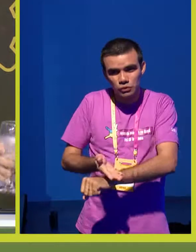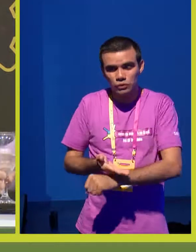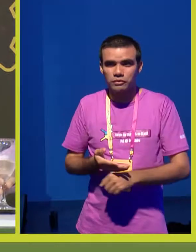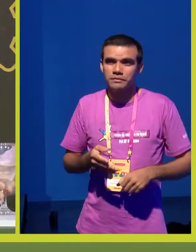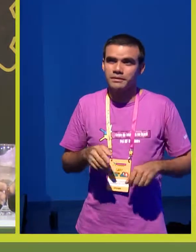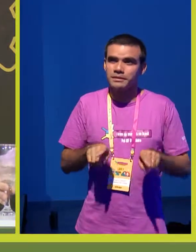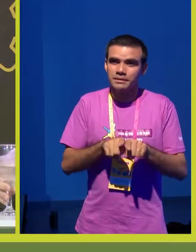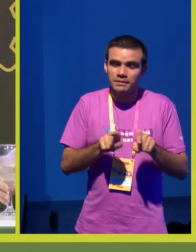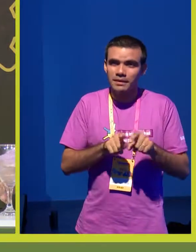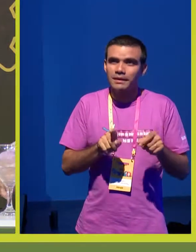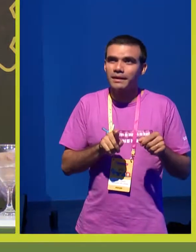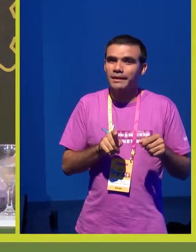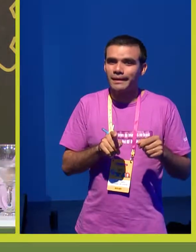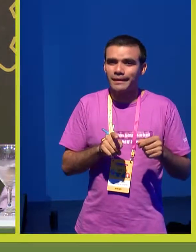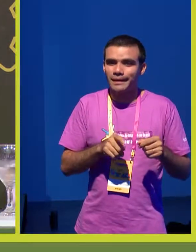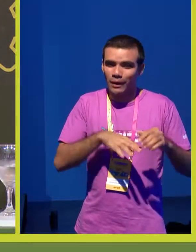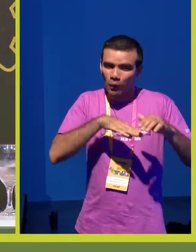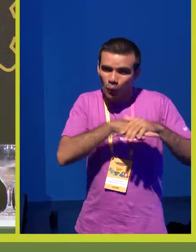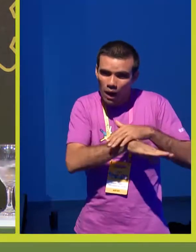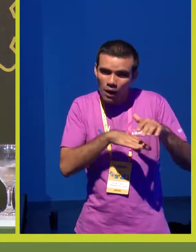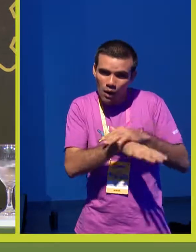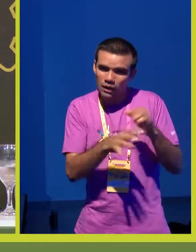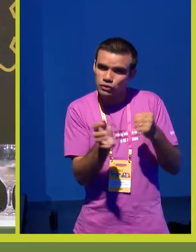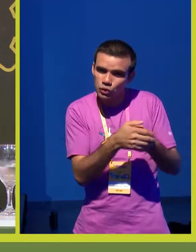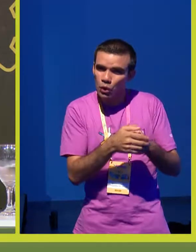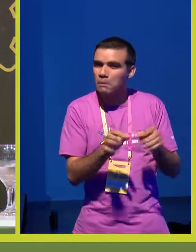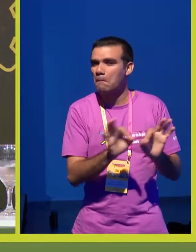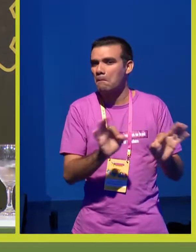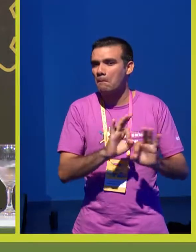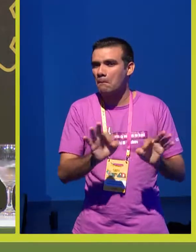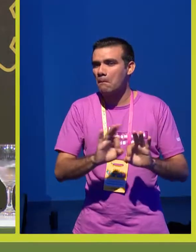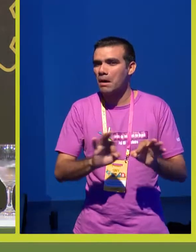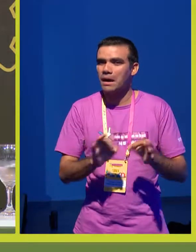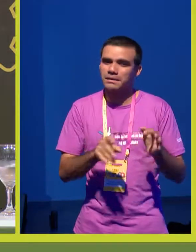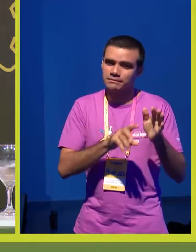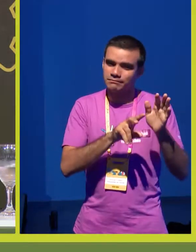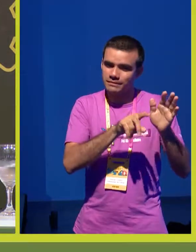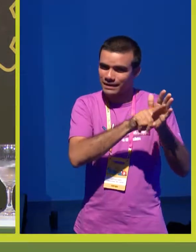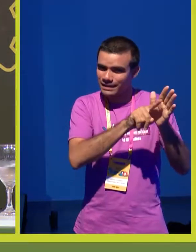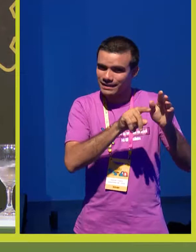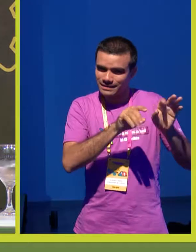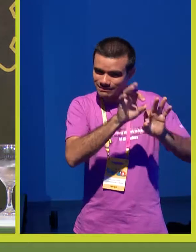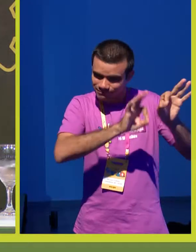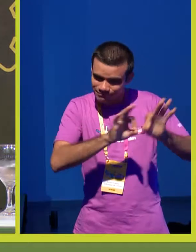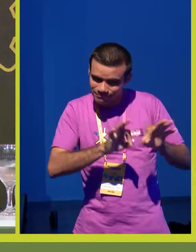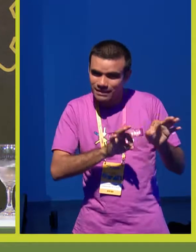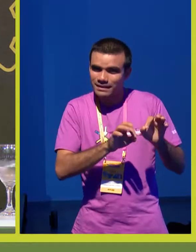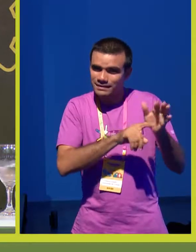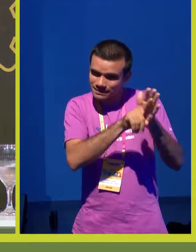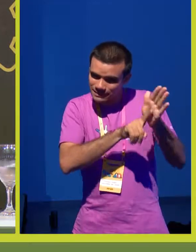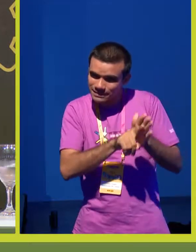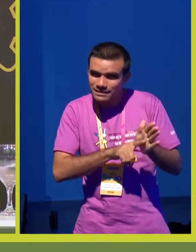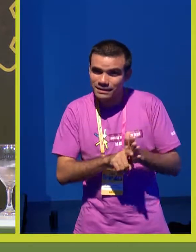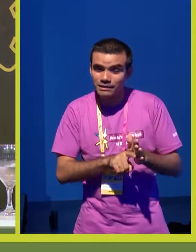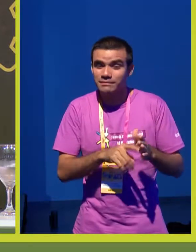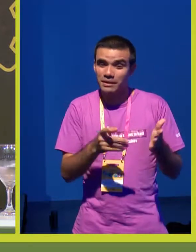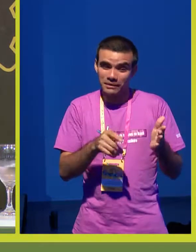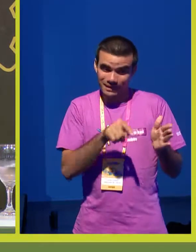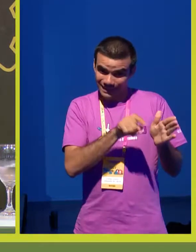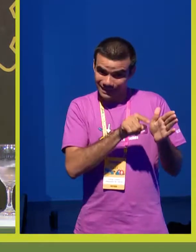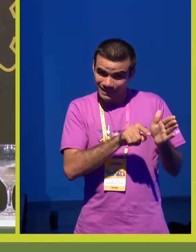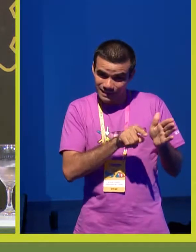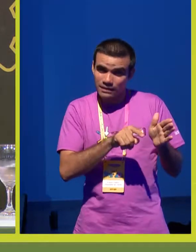limitadas restrições tecnológicas em relação ao monitoramento, coleta, análise e uso desses dados. E essa emissão contínua interfere